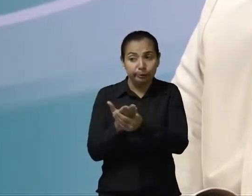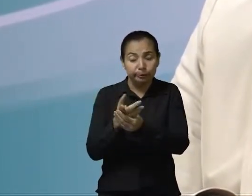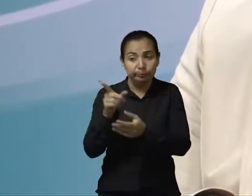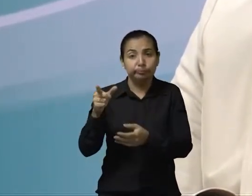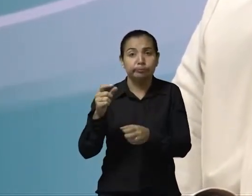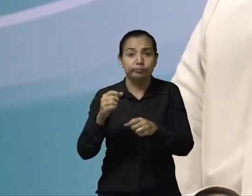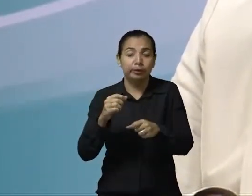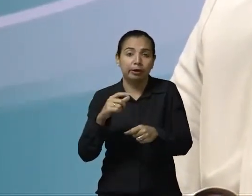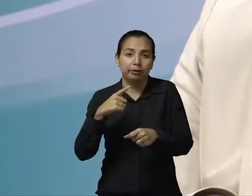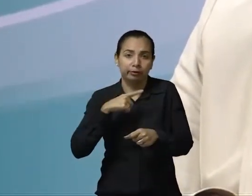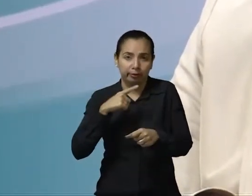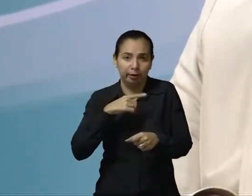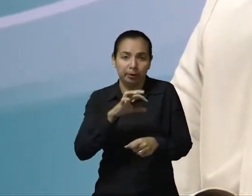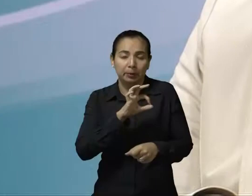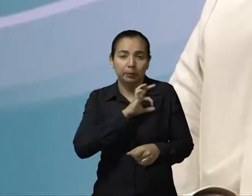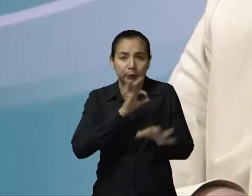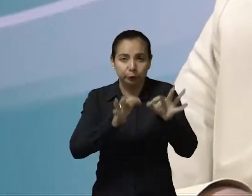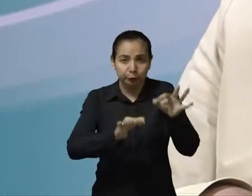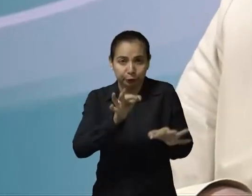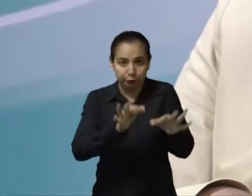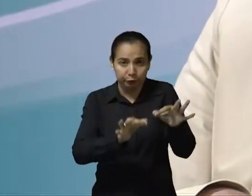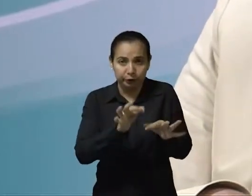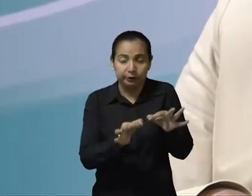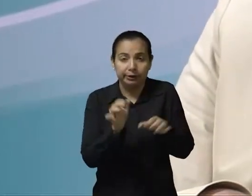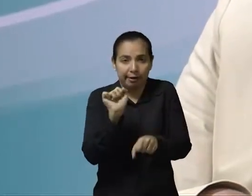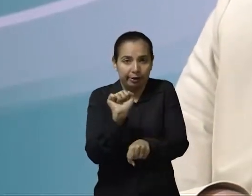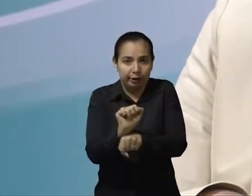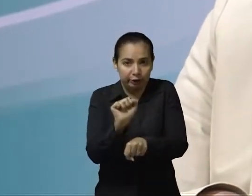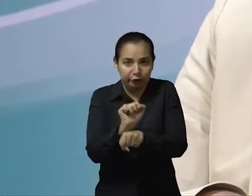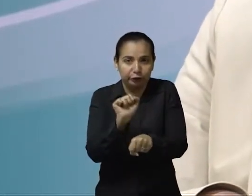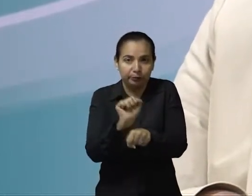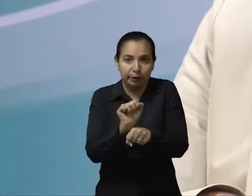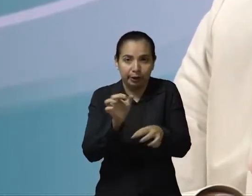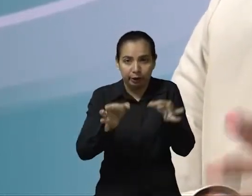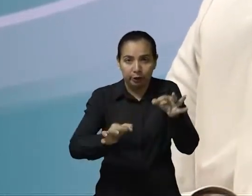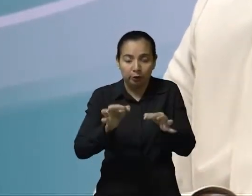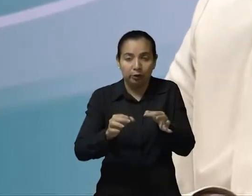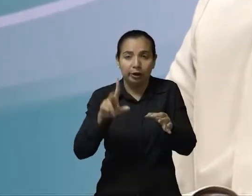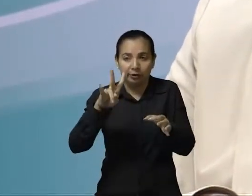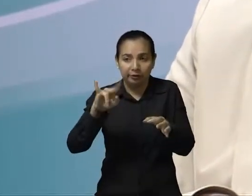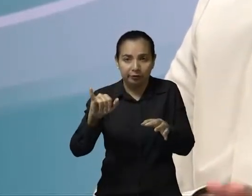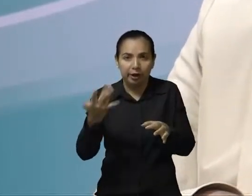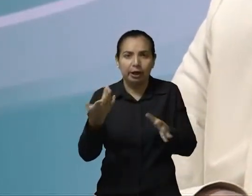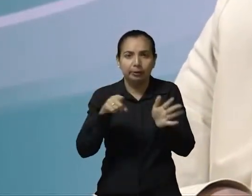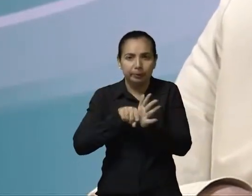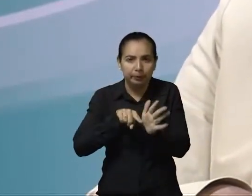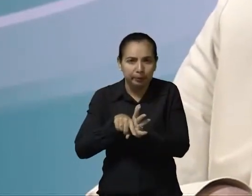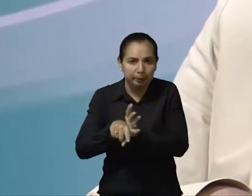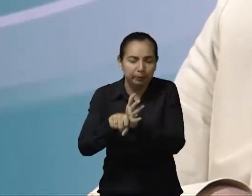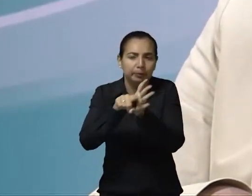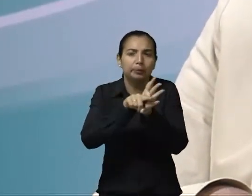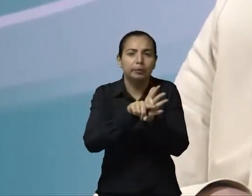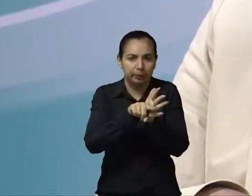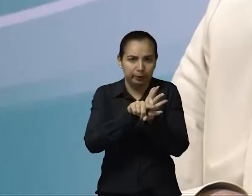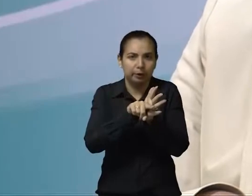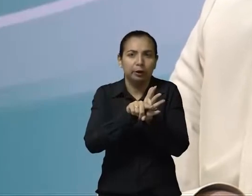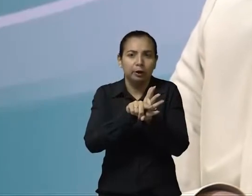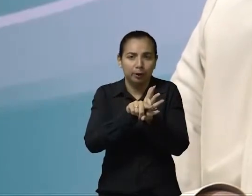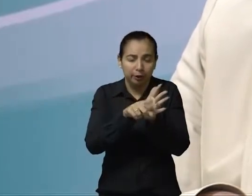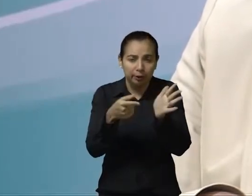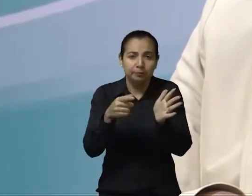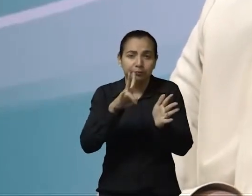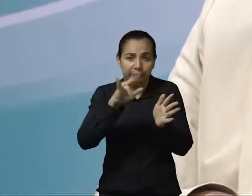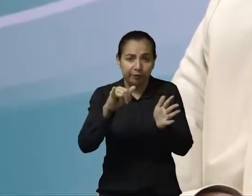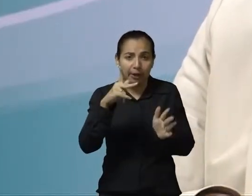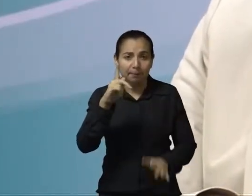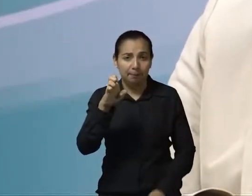judiciária, lá ele repassa para a polícia judiciária que autua, vai para a perícia, todos com armas. Vai com a